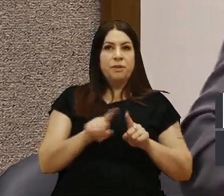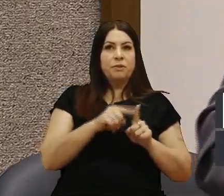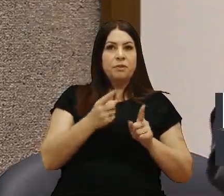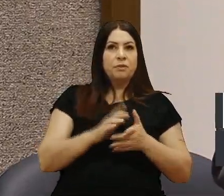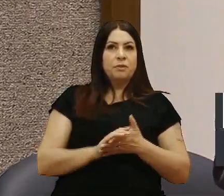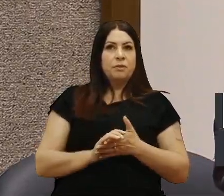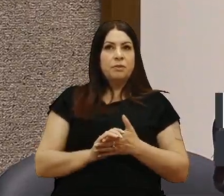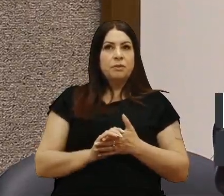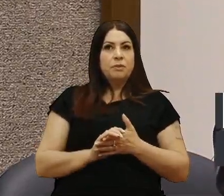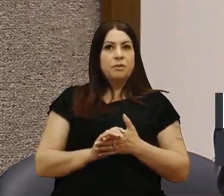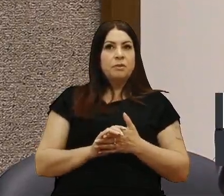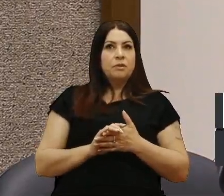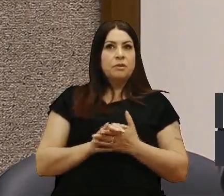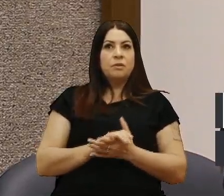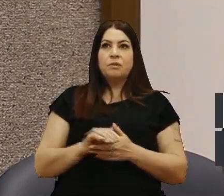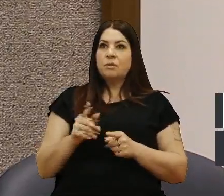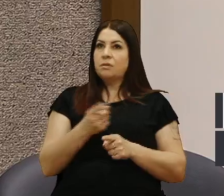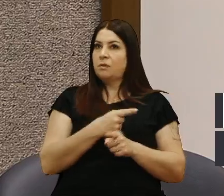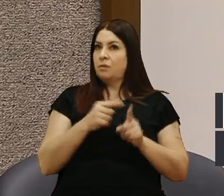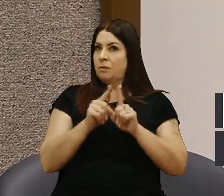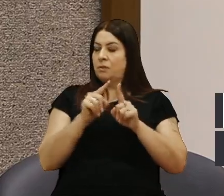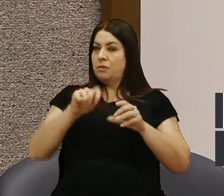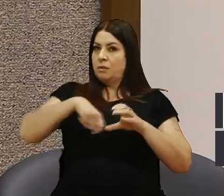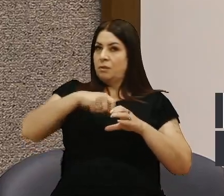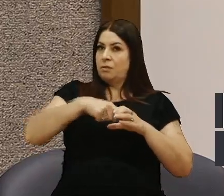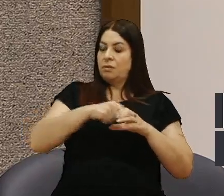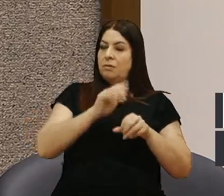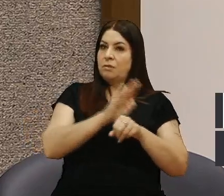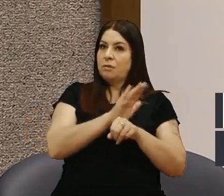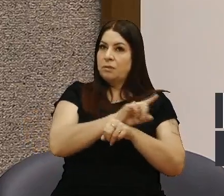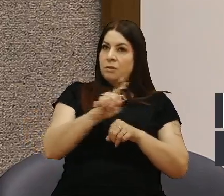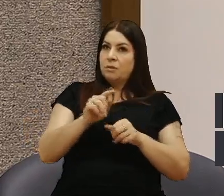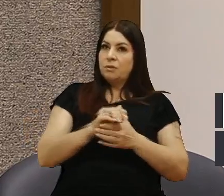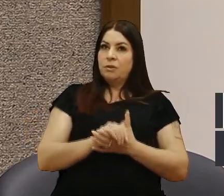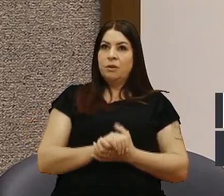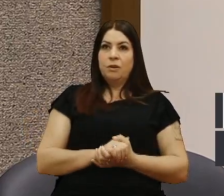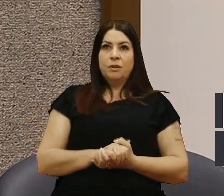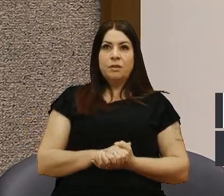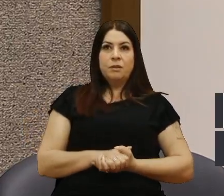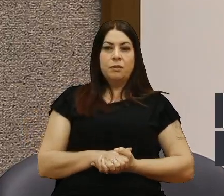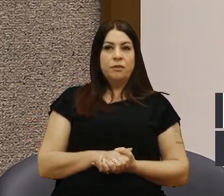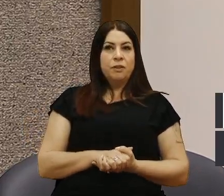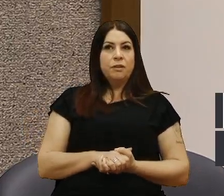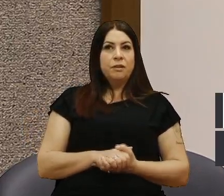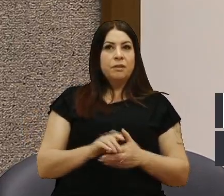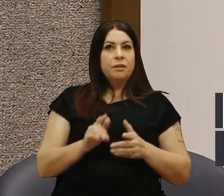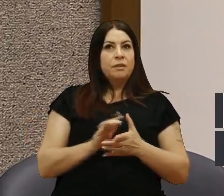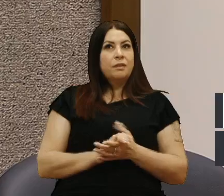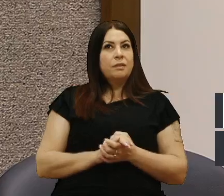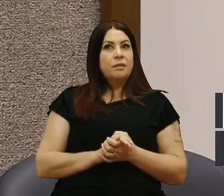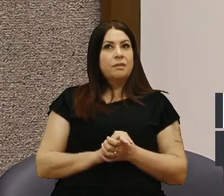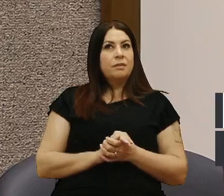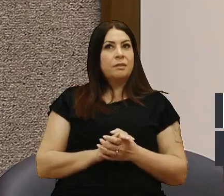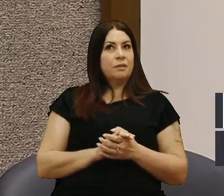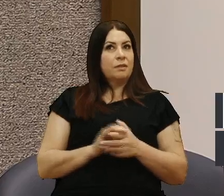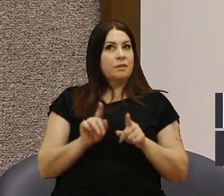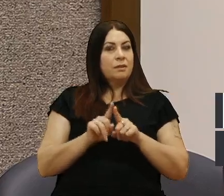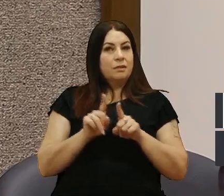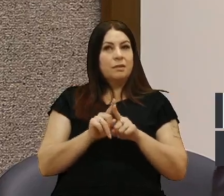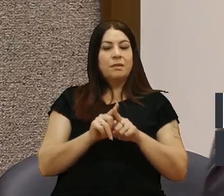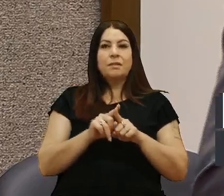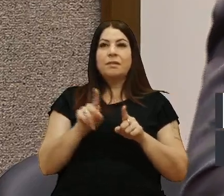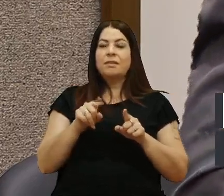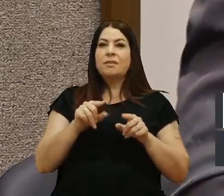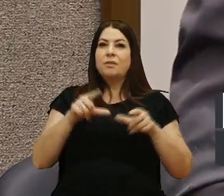melhoraram. Eu acho que a cozinha solidária, eu acho que esse trabalho do Banco